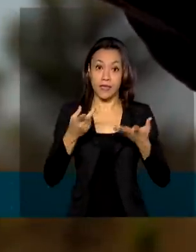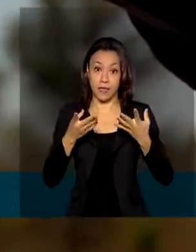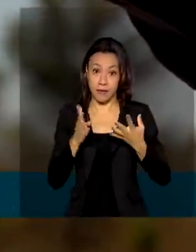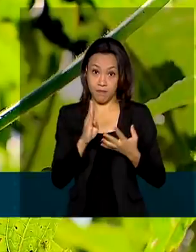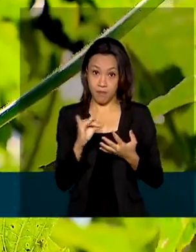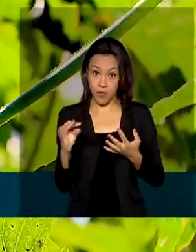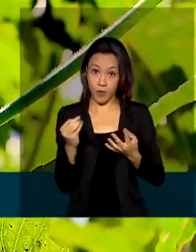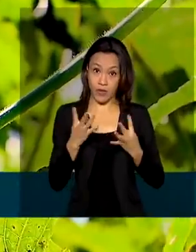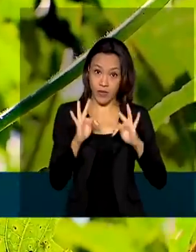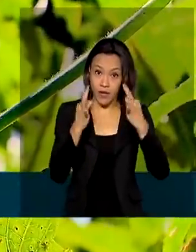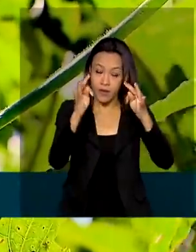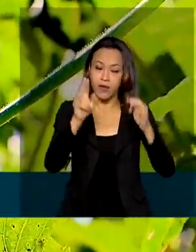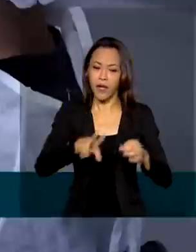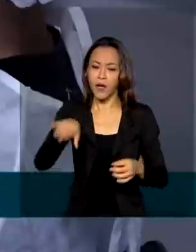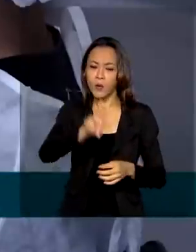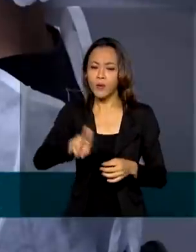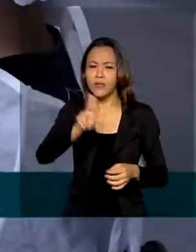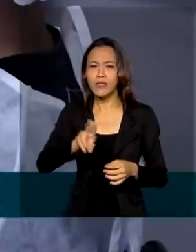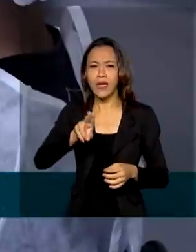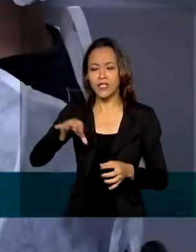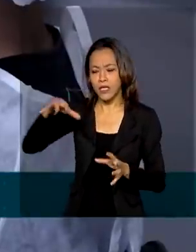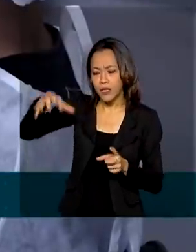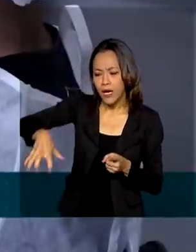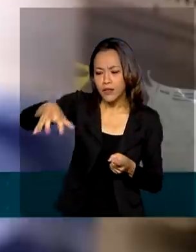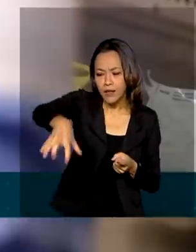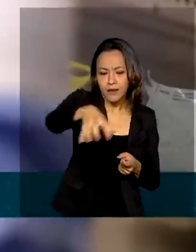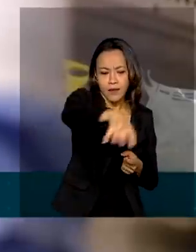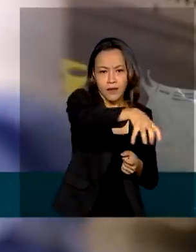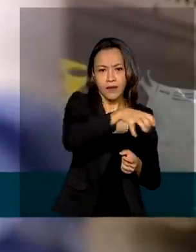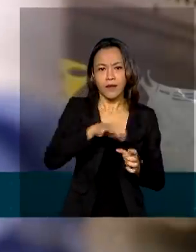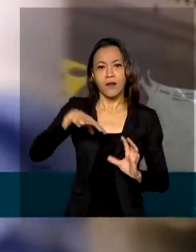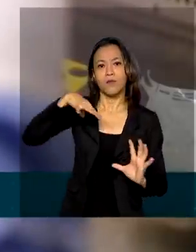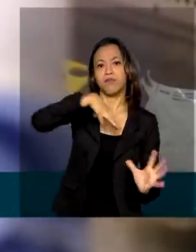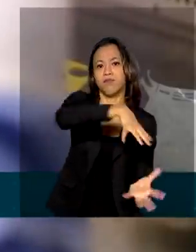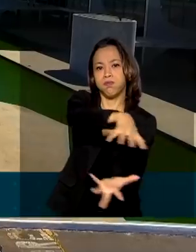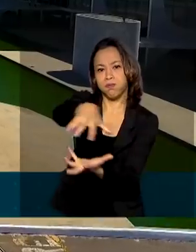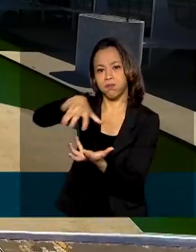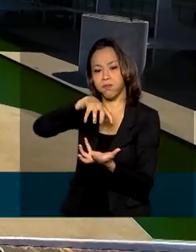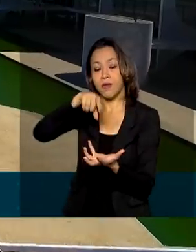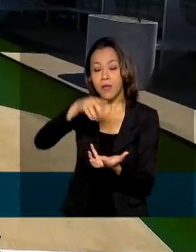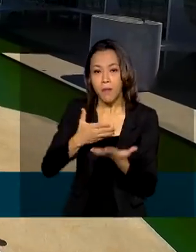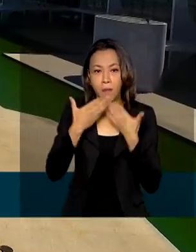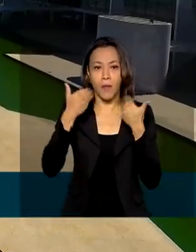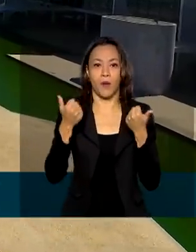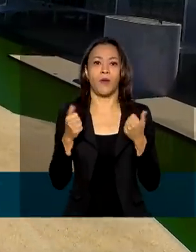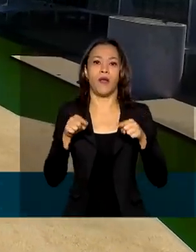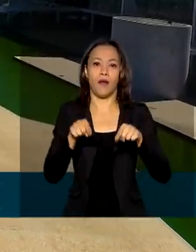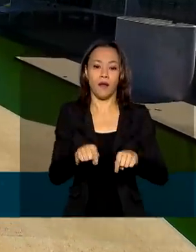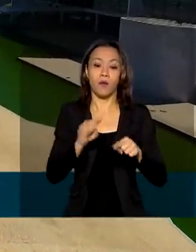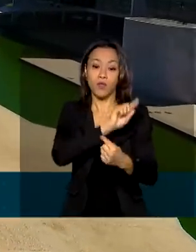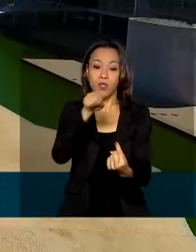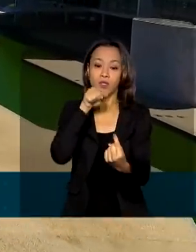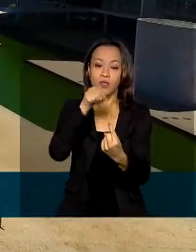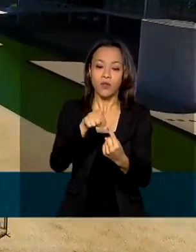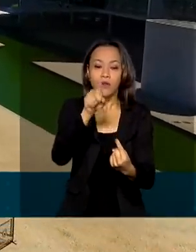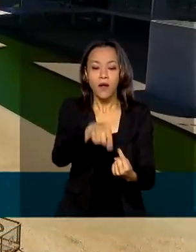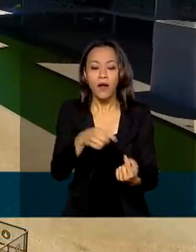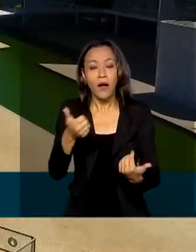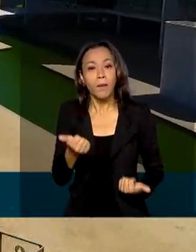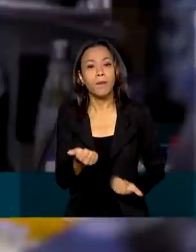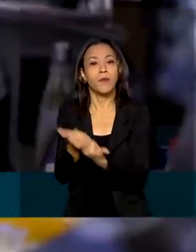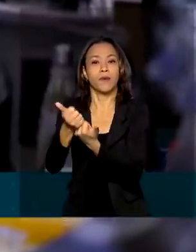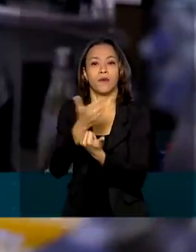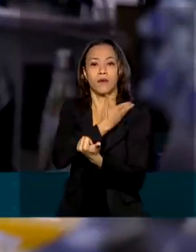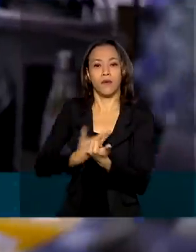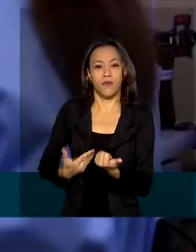e o potencial de cada bioma e melhorar a cooperação internacional neste setor A ideia é promover a cooperação entre